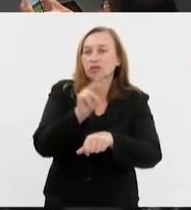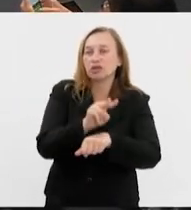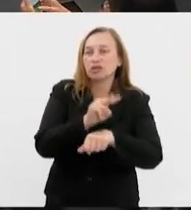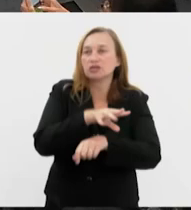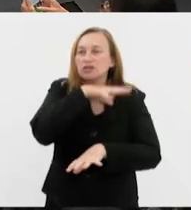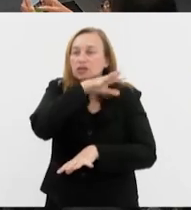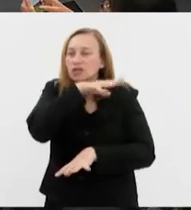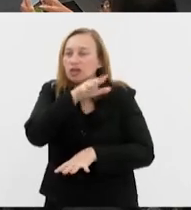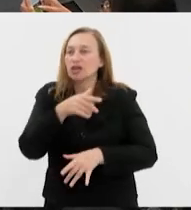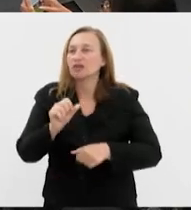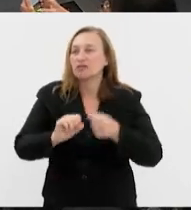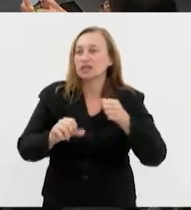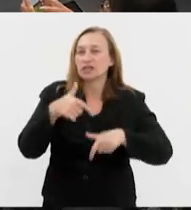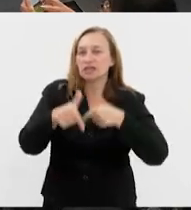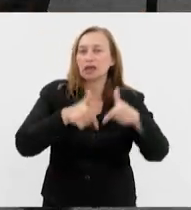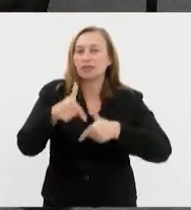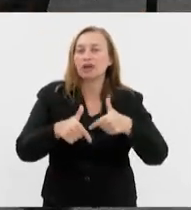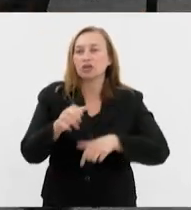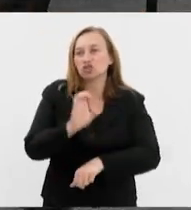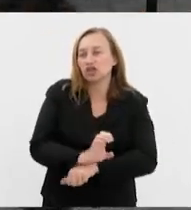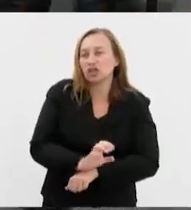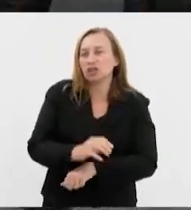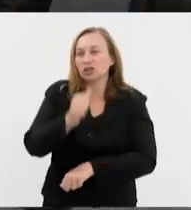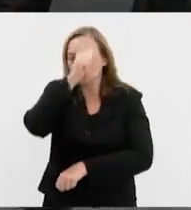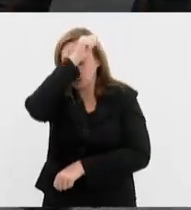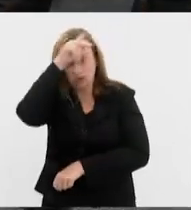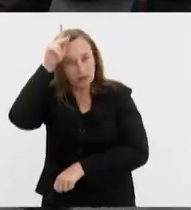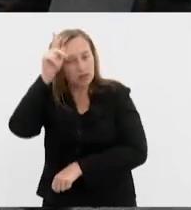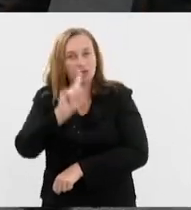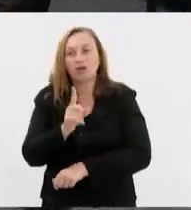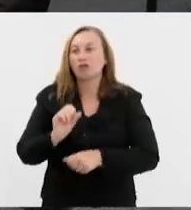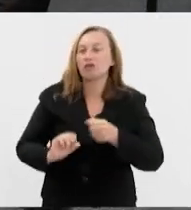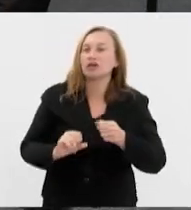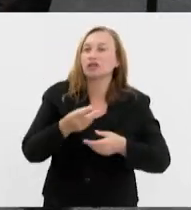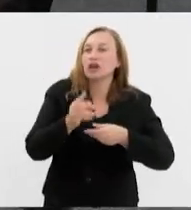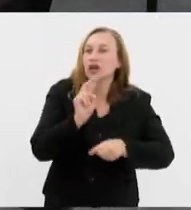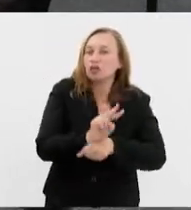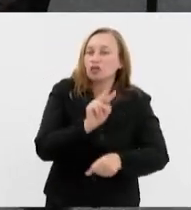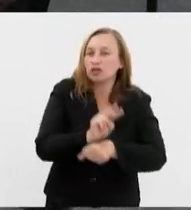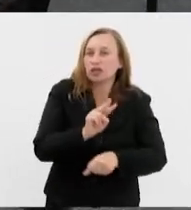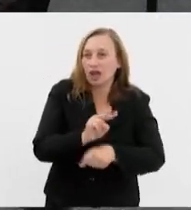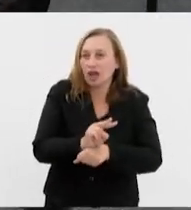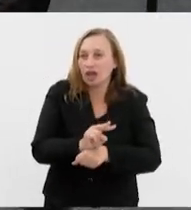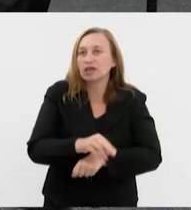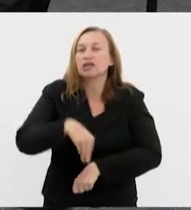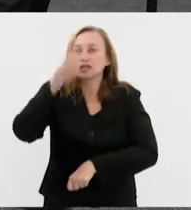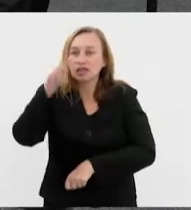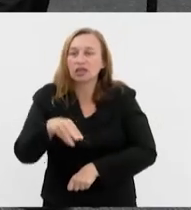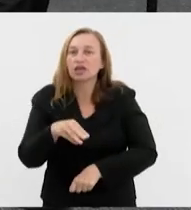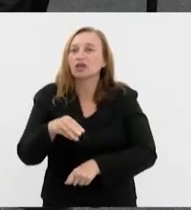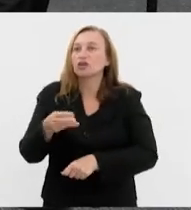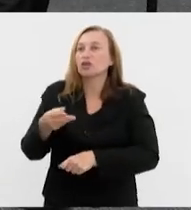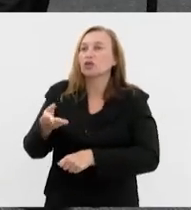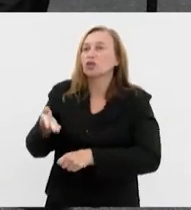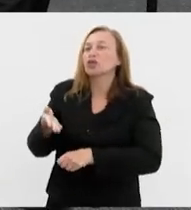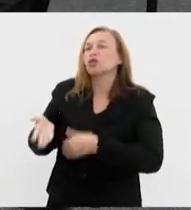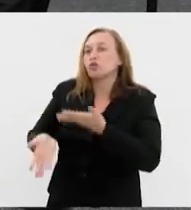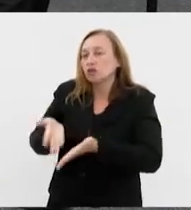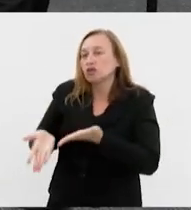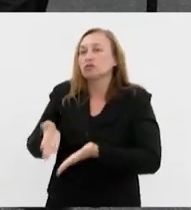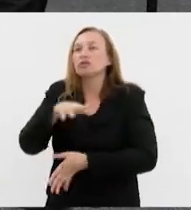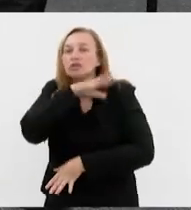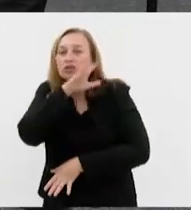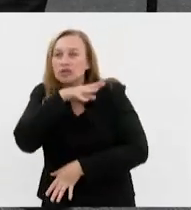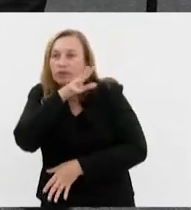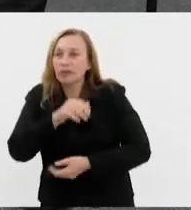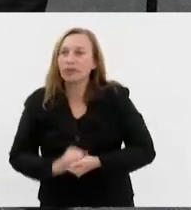infelizmente, Estado e municípios não estão fazendo, que é cuidar da causa animal e cuidar de quem cuida da causa animal. Parabéns pela fala. conte comigo, companheira, e